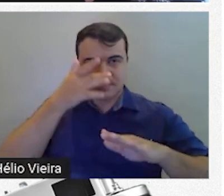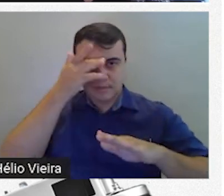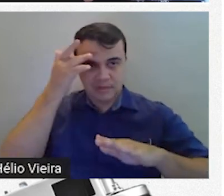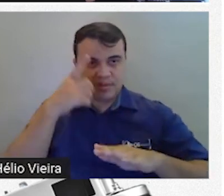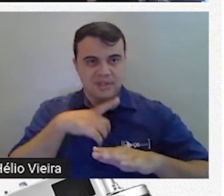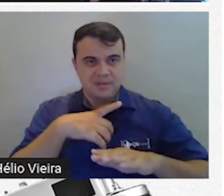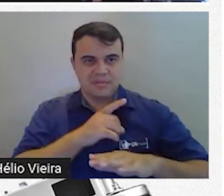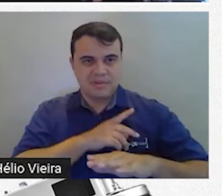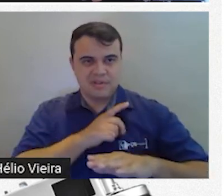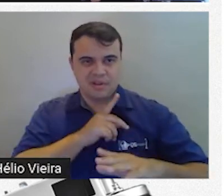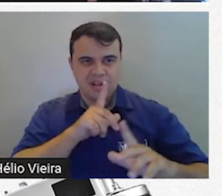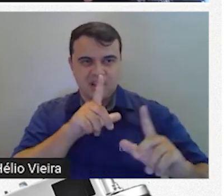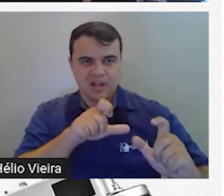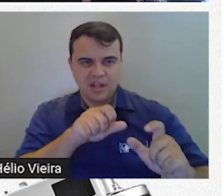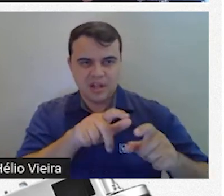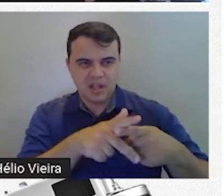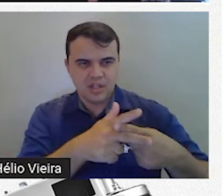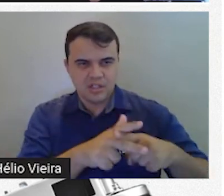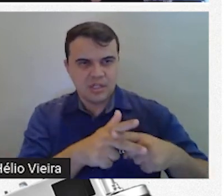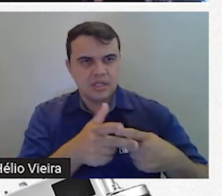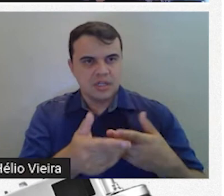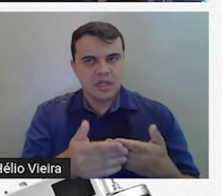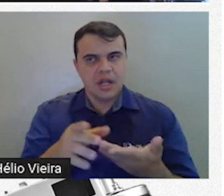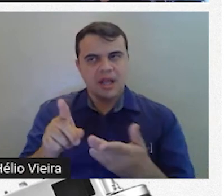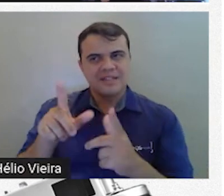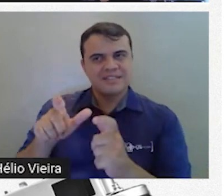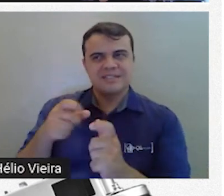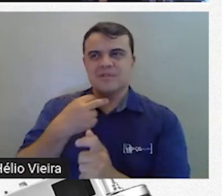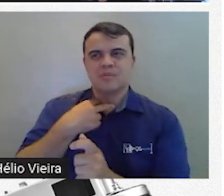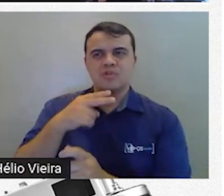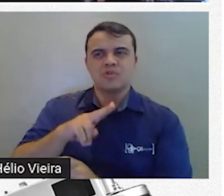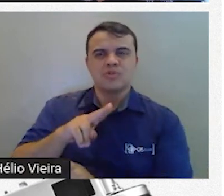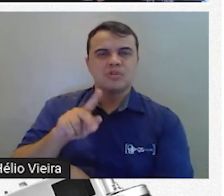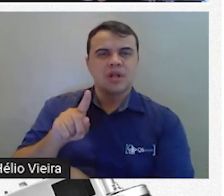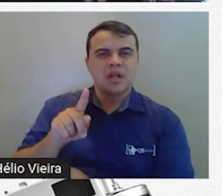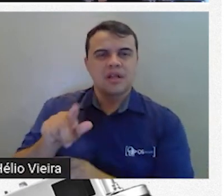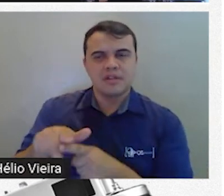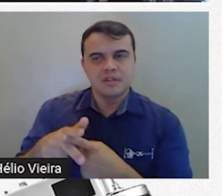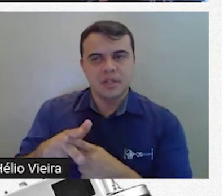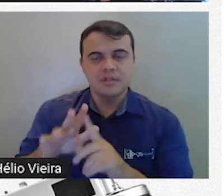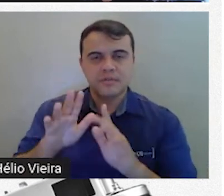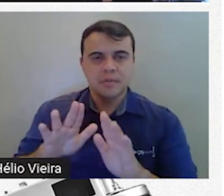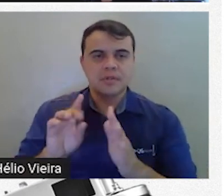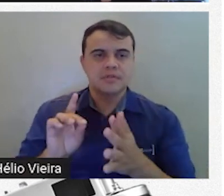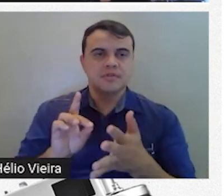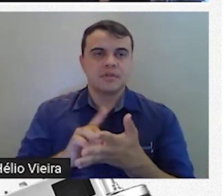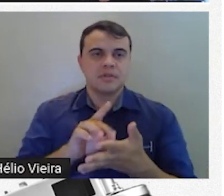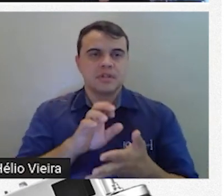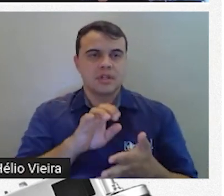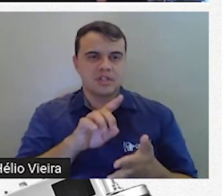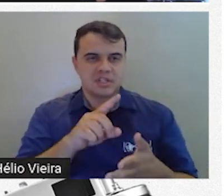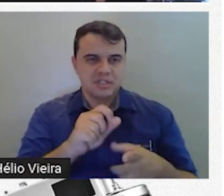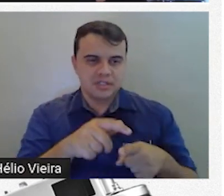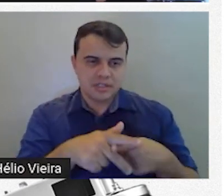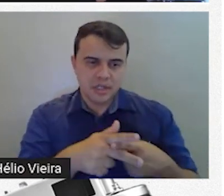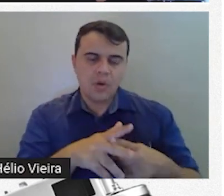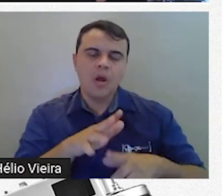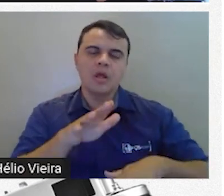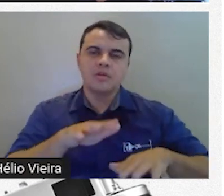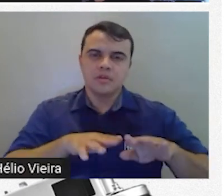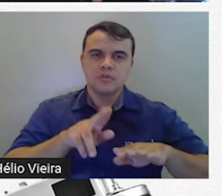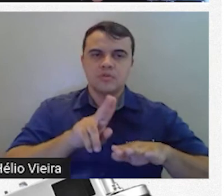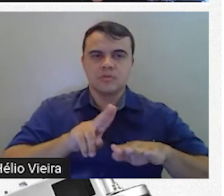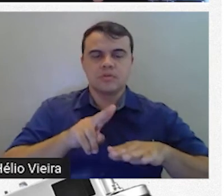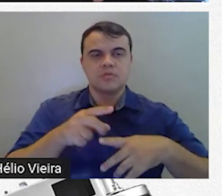assim, essa imagem foi editada, não pode usar a foto editada. Mas a edição, muitas vezes, é usado